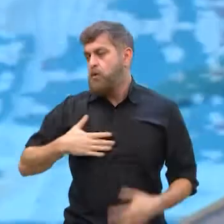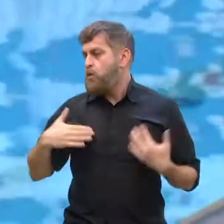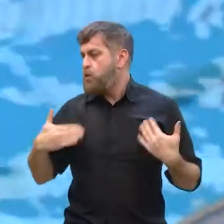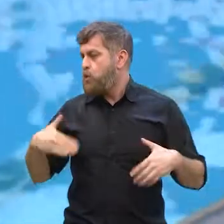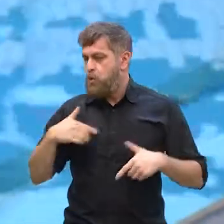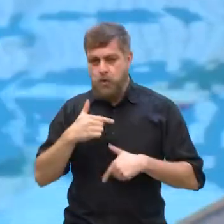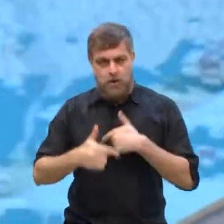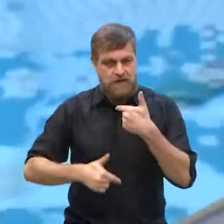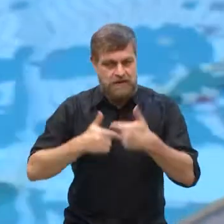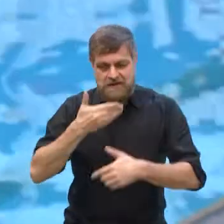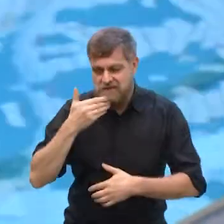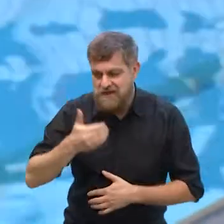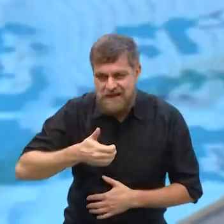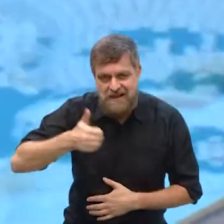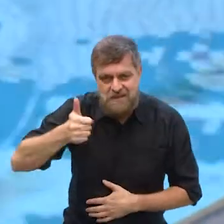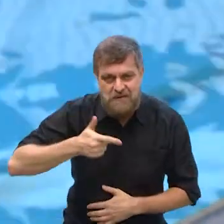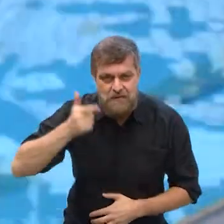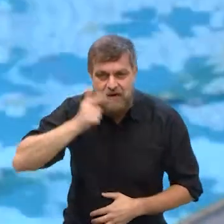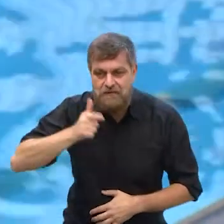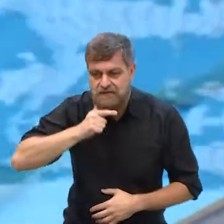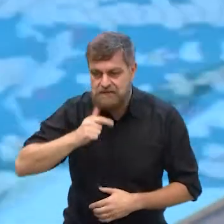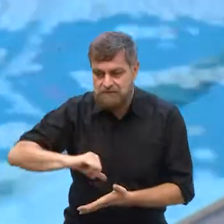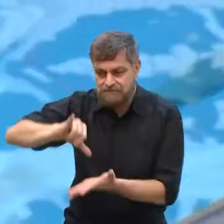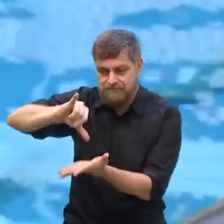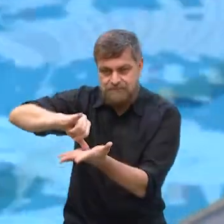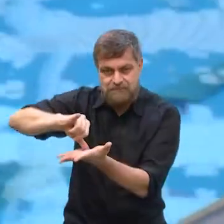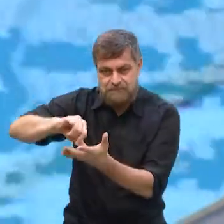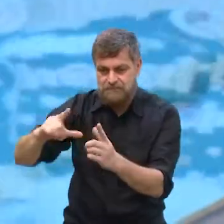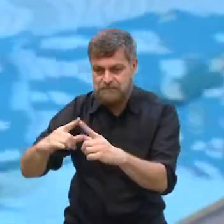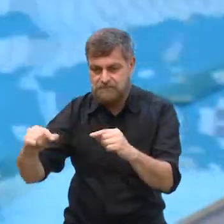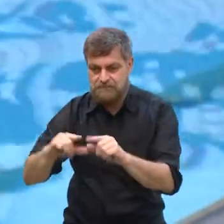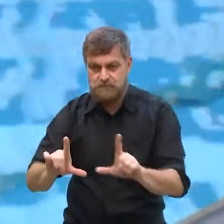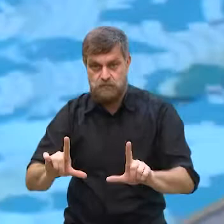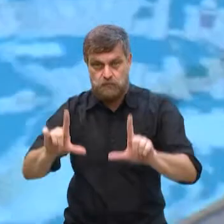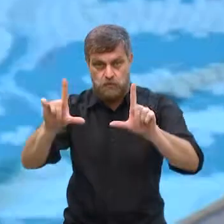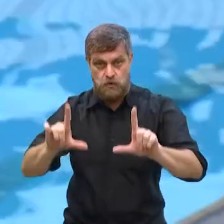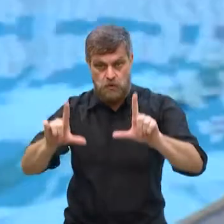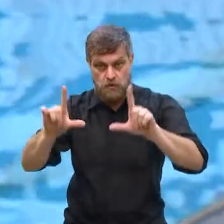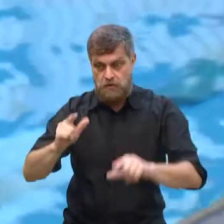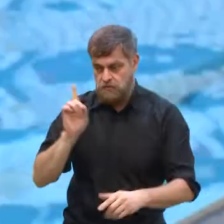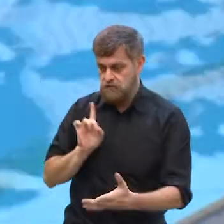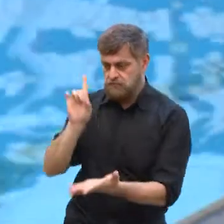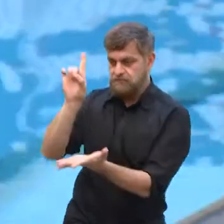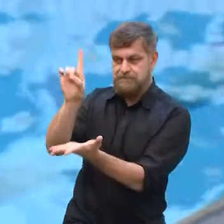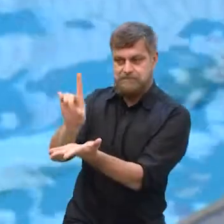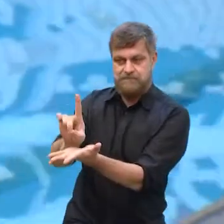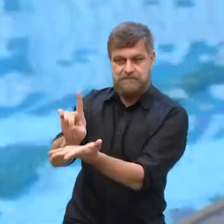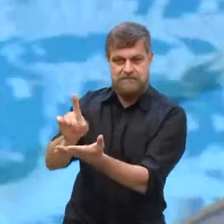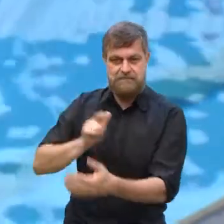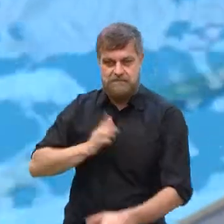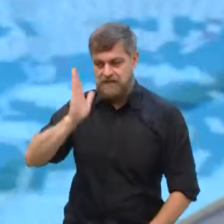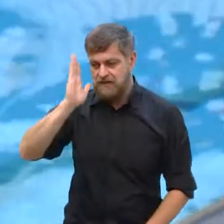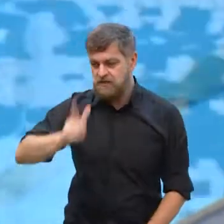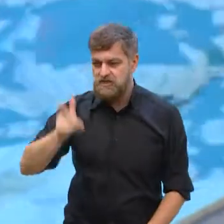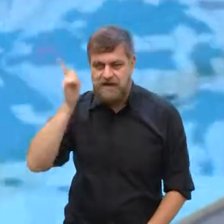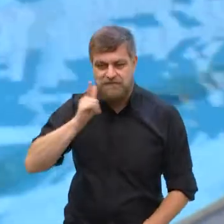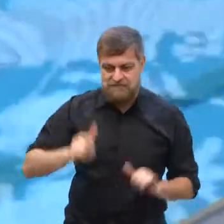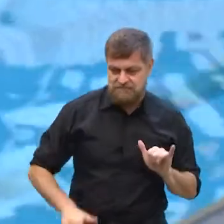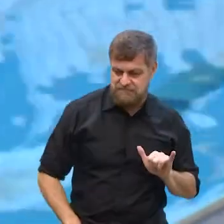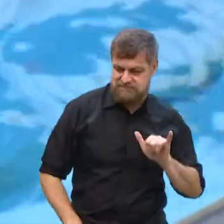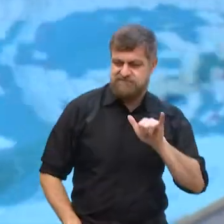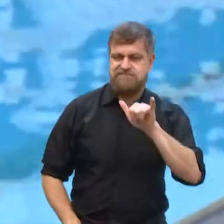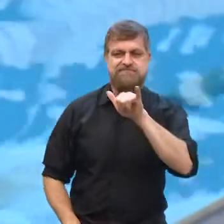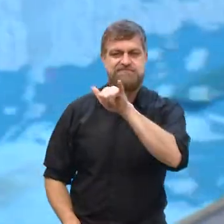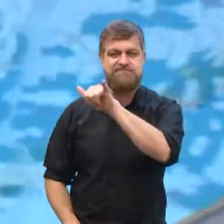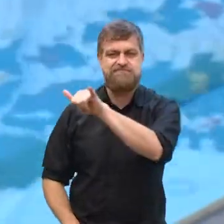trabalhar melhor ainda, para chegar melhor em Tóquio. Então eu fiquei extremamente feliz, né, de já ter carimbado meu